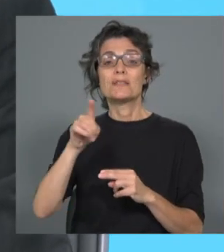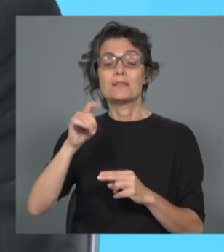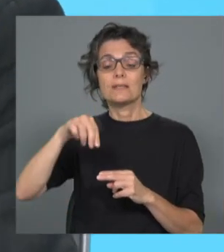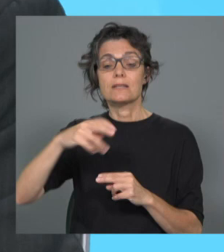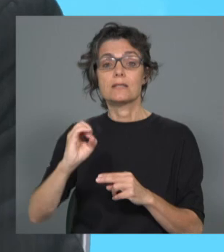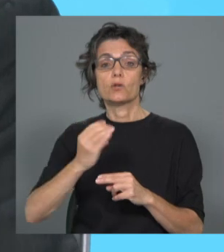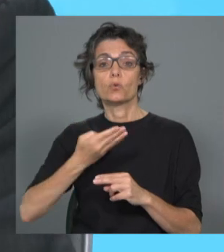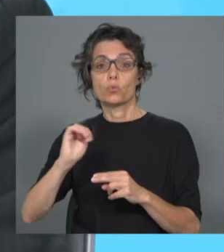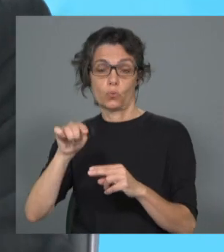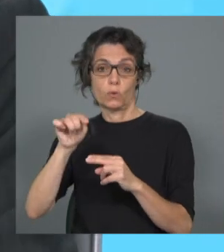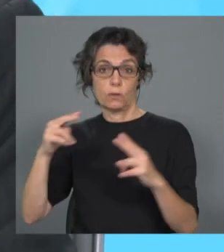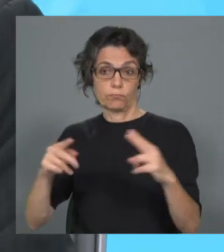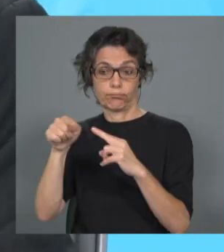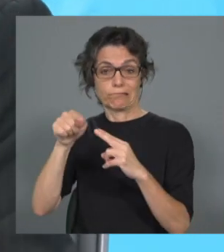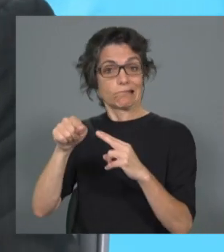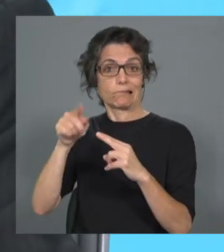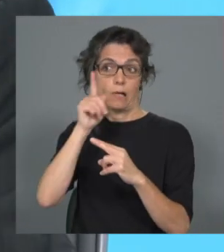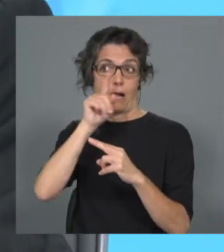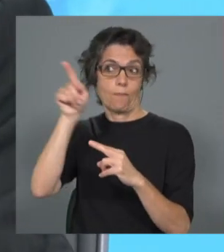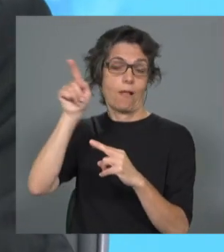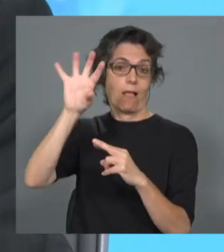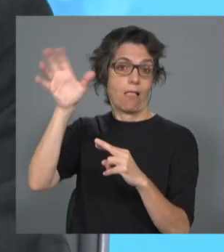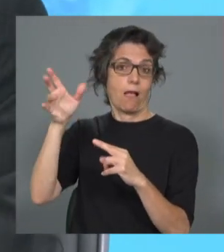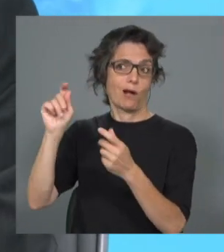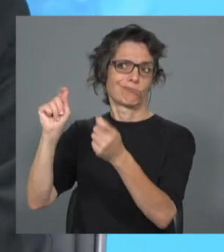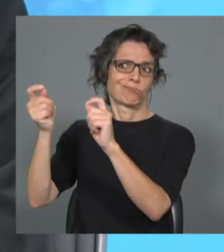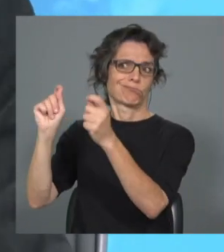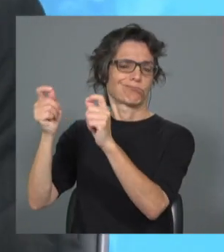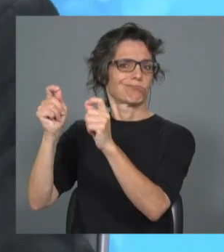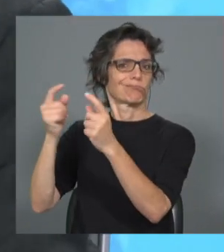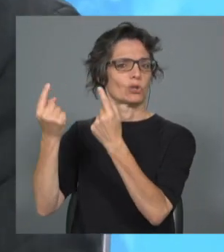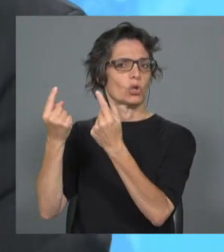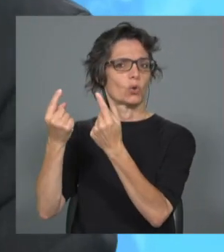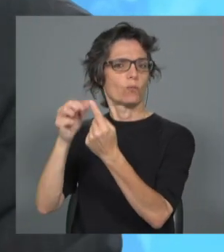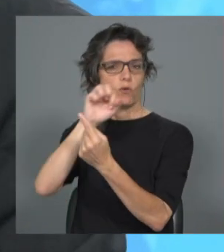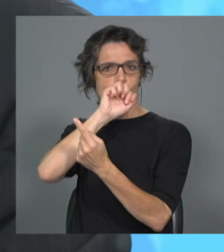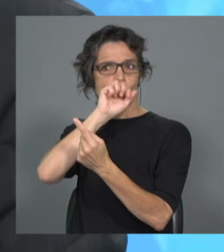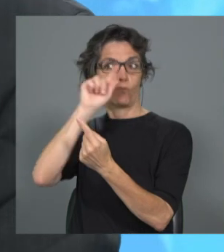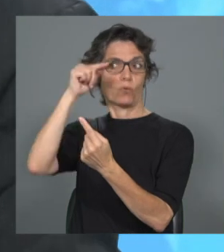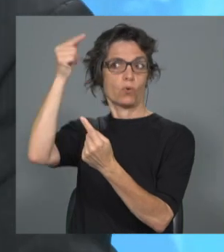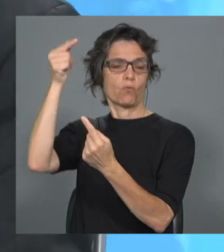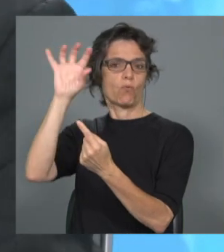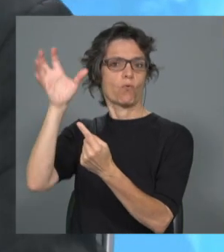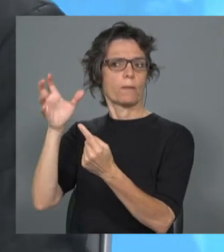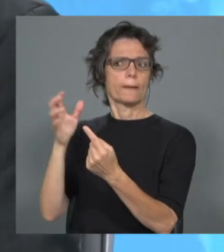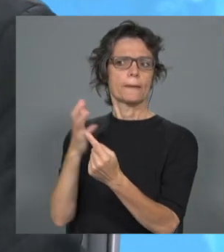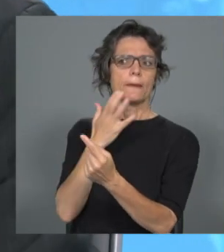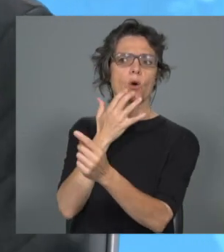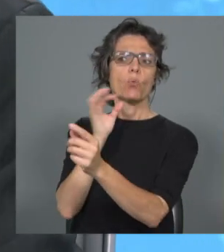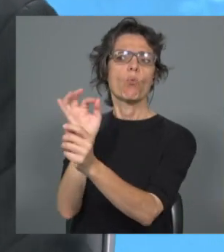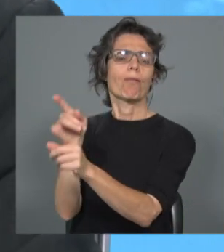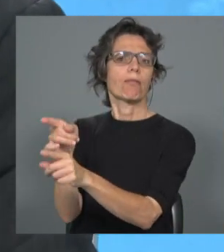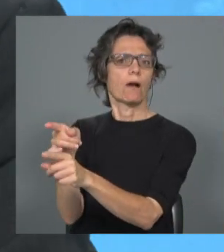Alemanha, tem havido alguma polémica, inclusive bispos de outros países que têm chamado a atenção que o processo